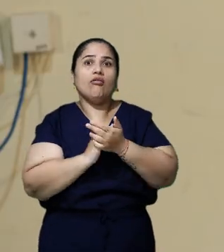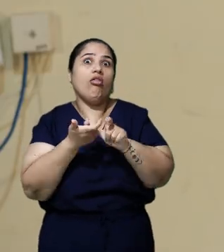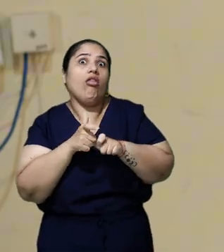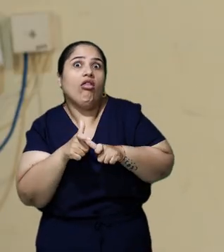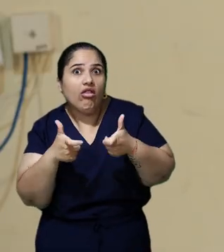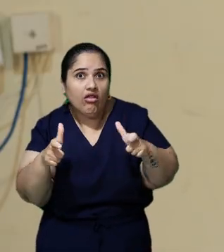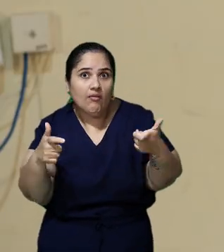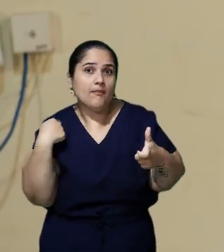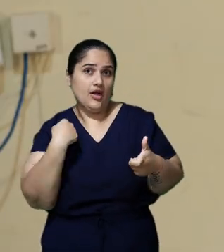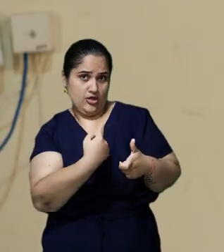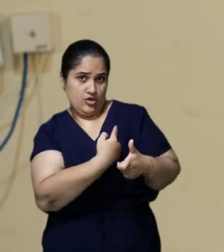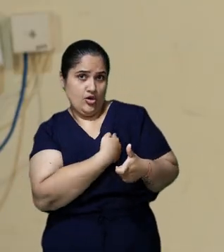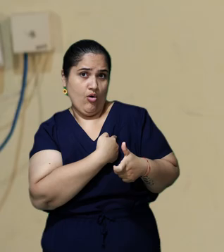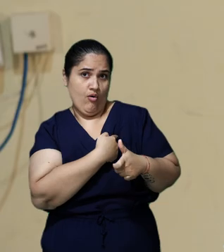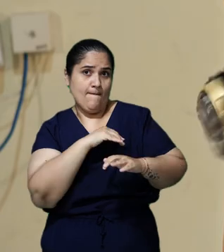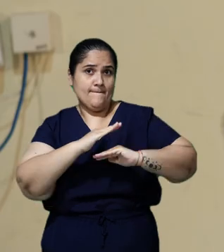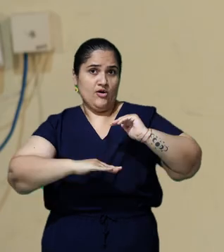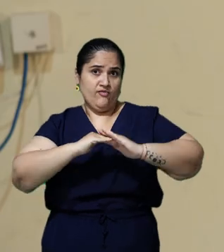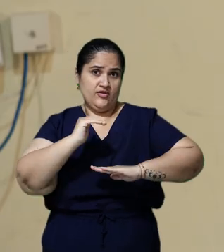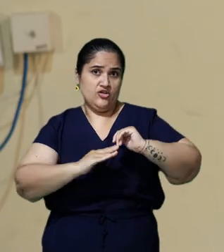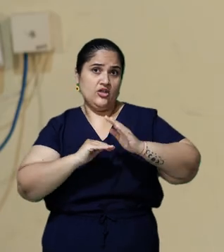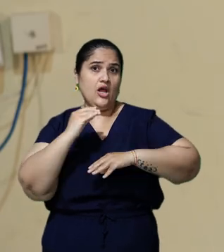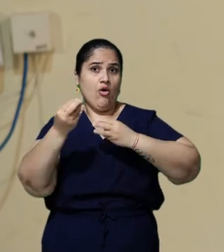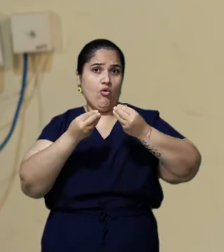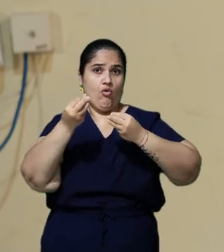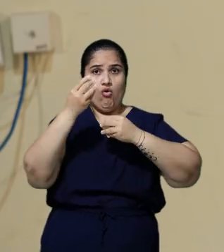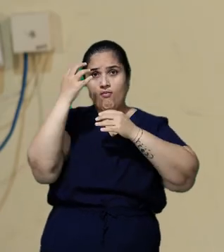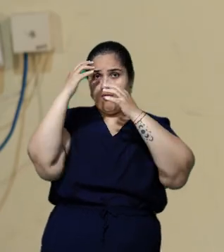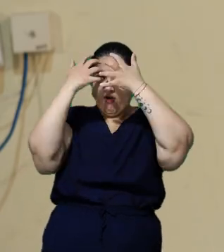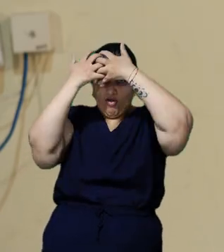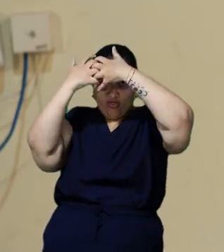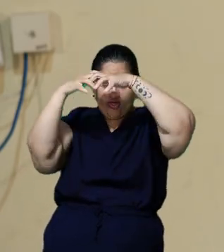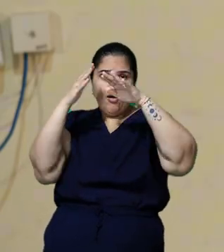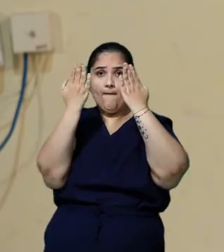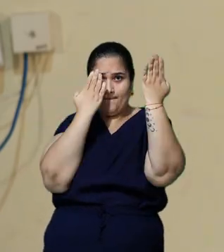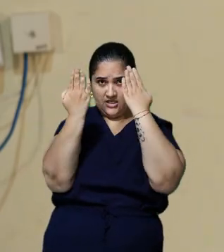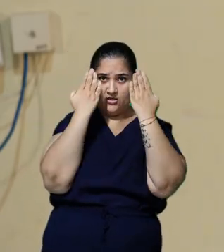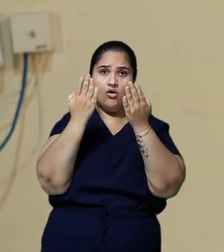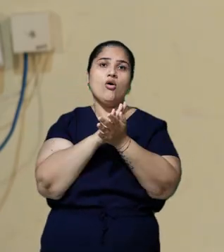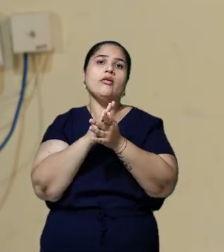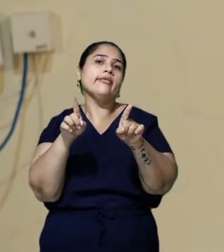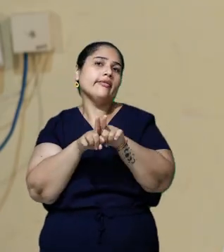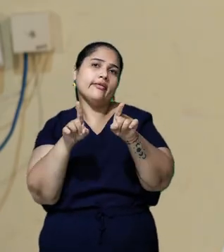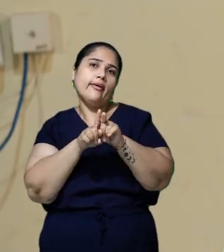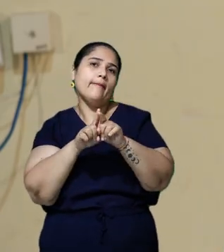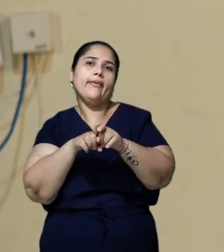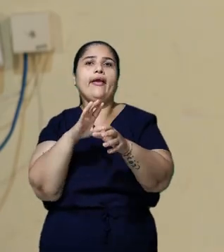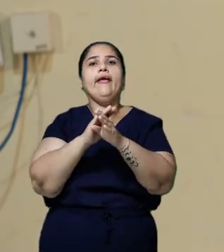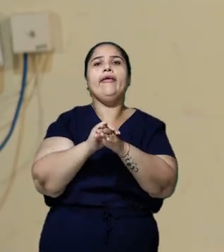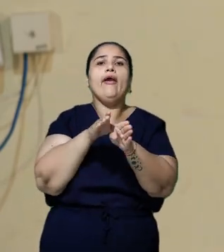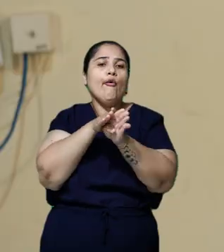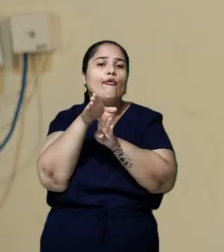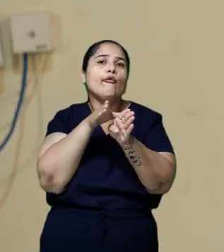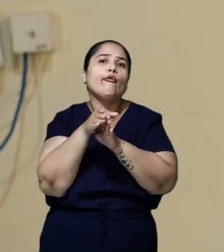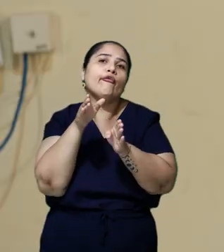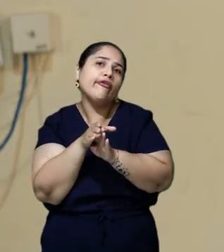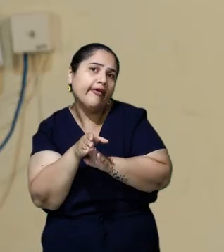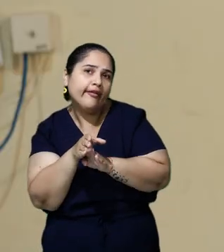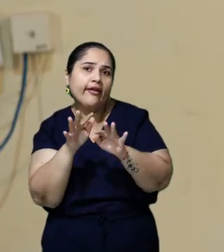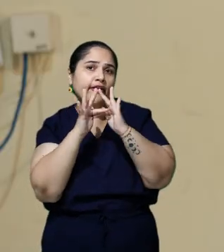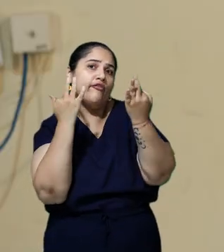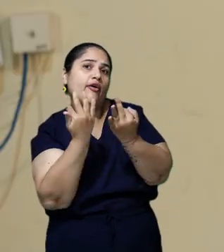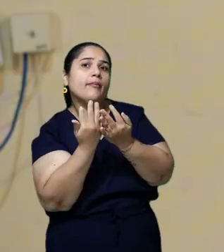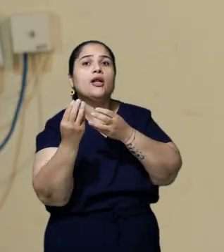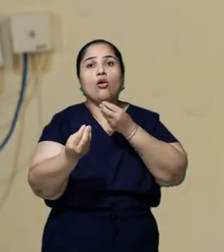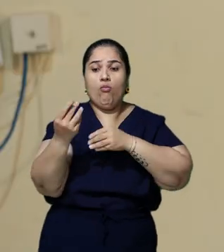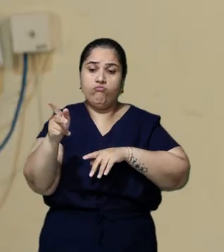como neuropsicólogo, tanto para o conselheiro tutelar, como para o médico, como para os professores. E a forma